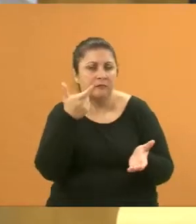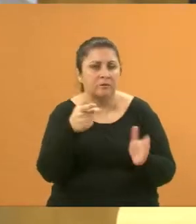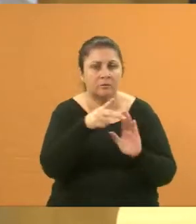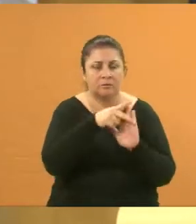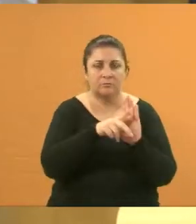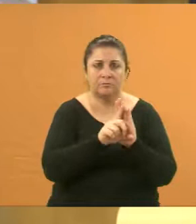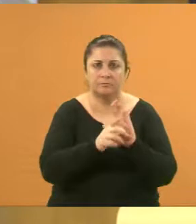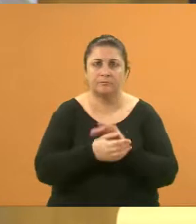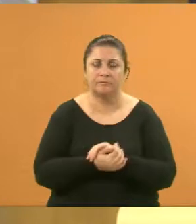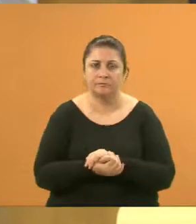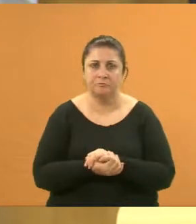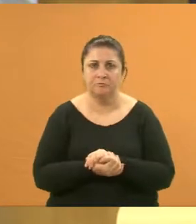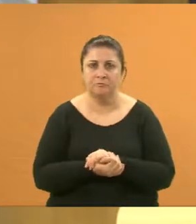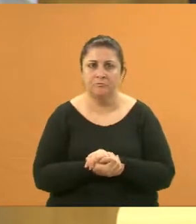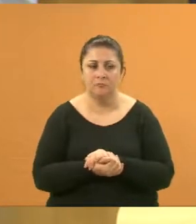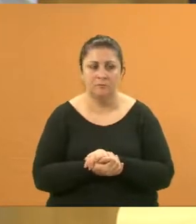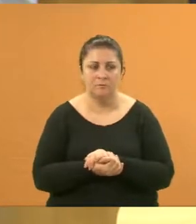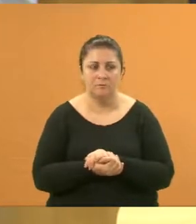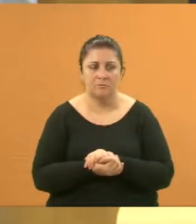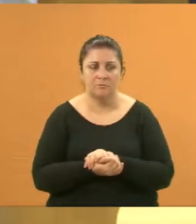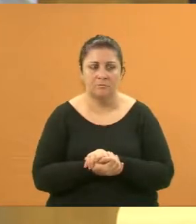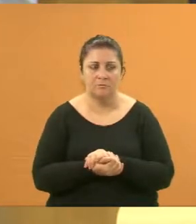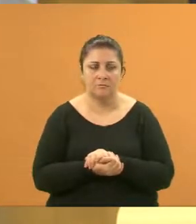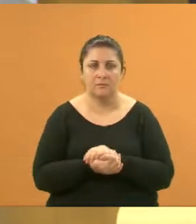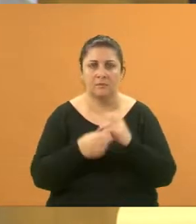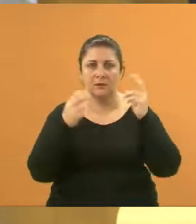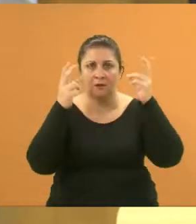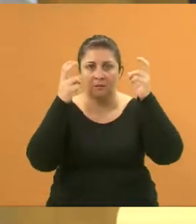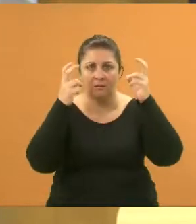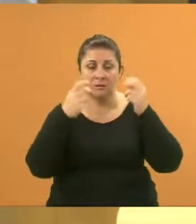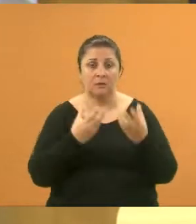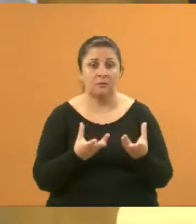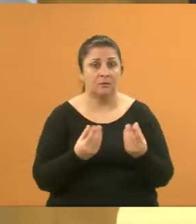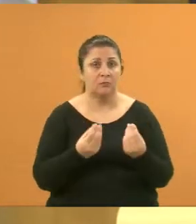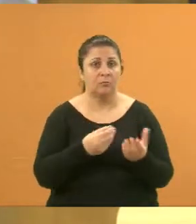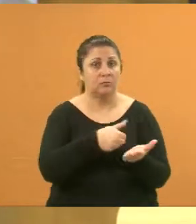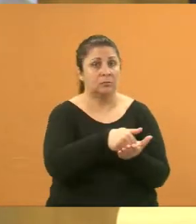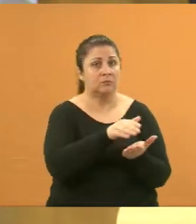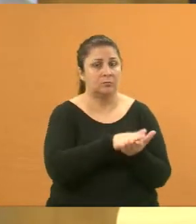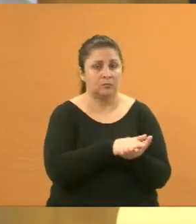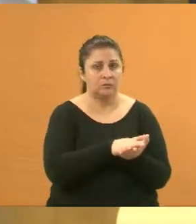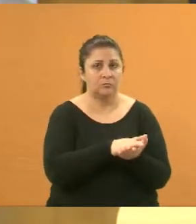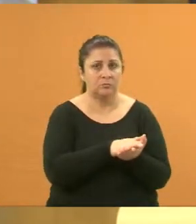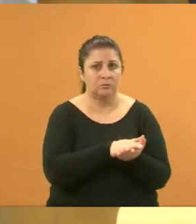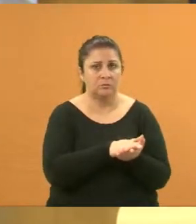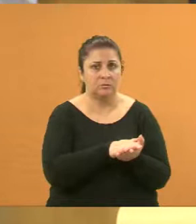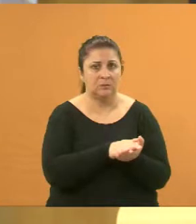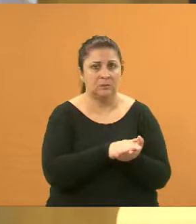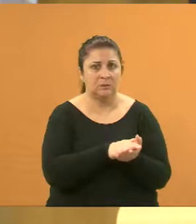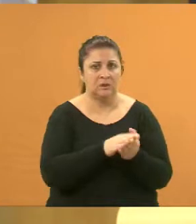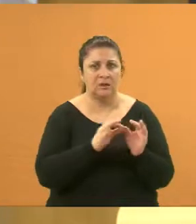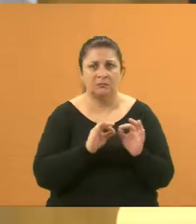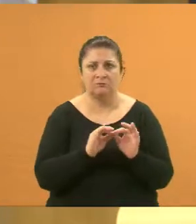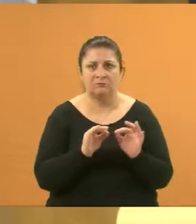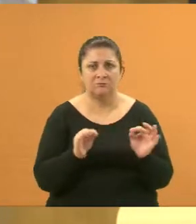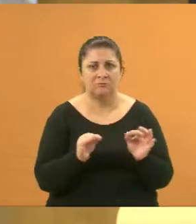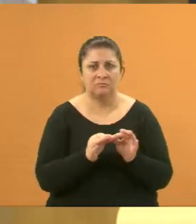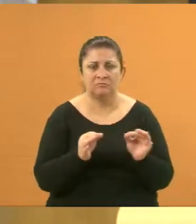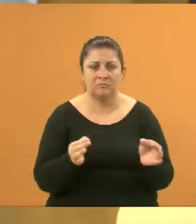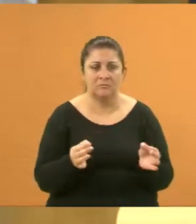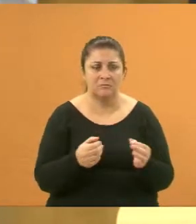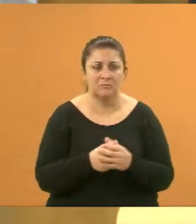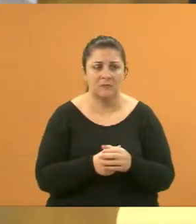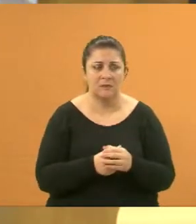e vimos, Arildo, que vários dos autos de infrações são frágeis, foram feitos